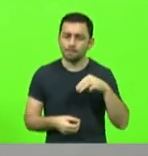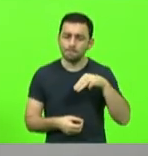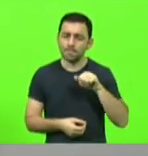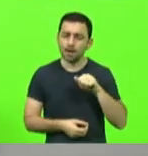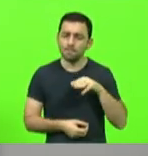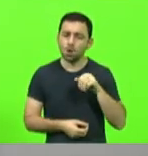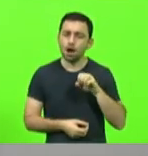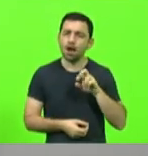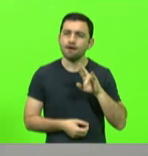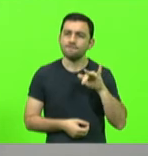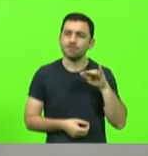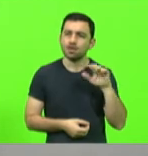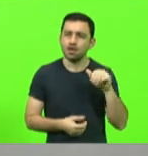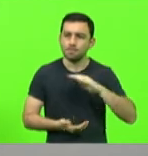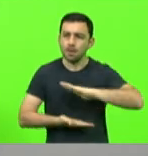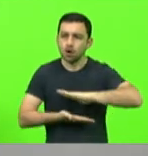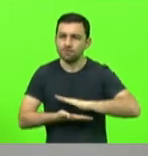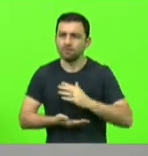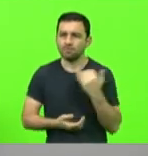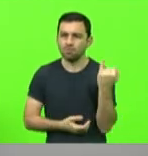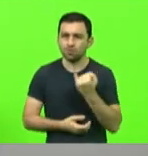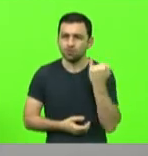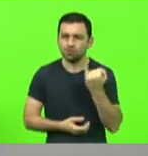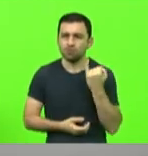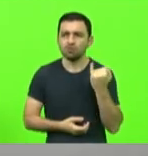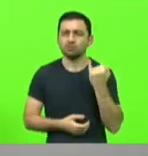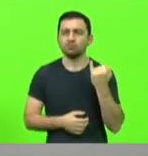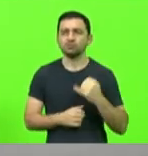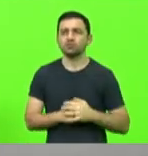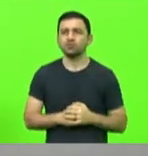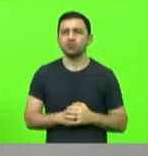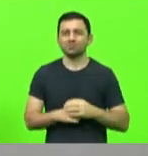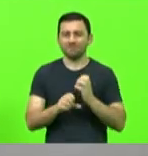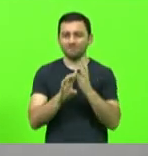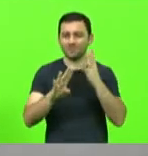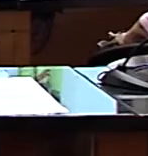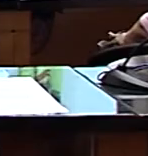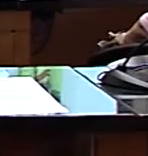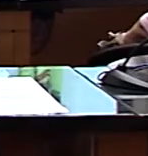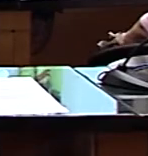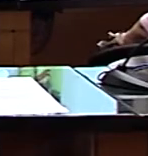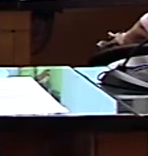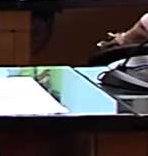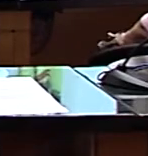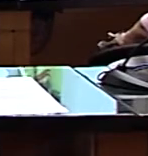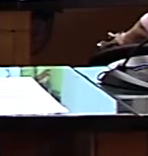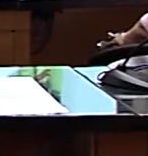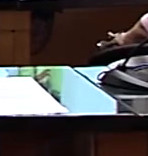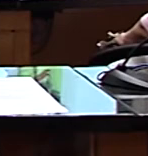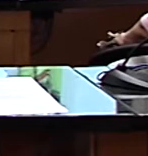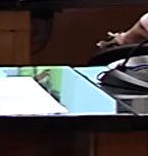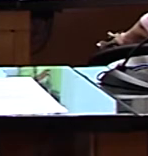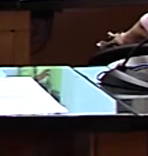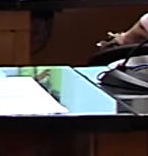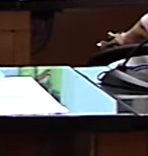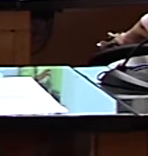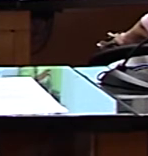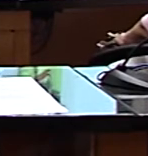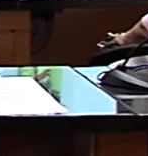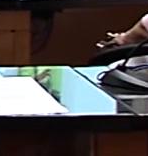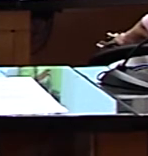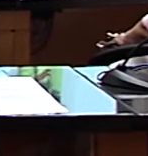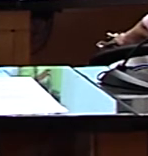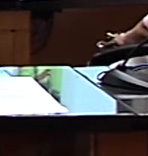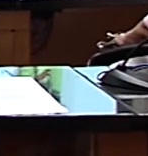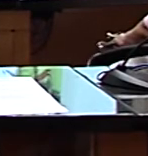as filas que estão ainda formadas em Santa Catarina. Célia Fernandes esteve no parlamento a convite